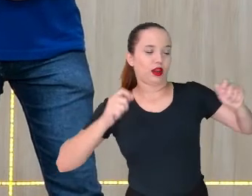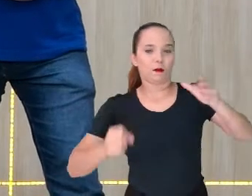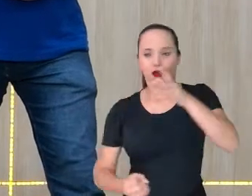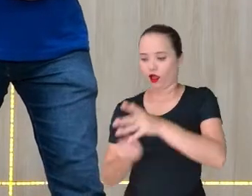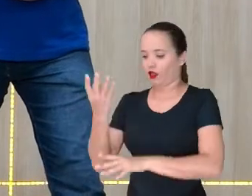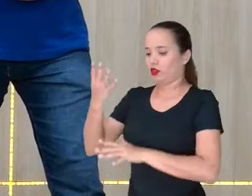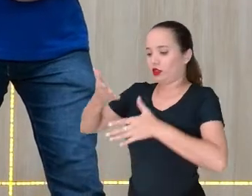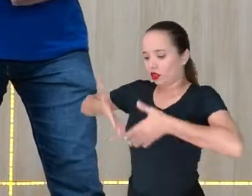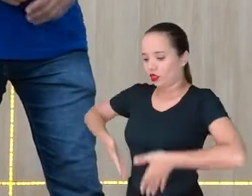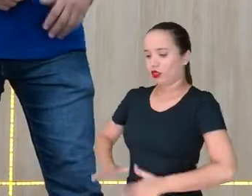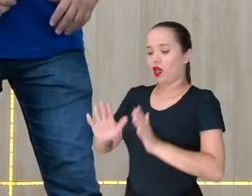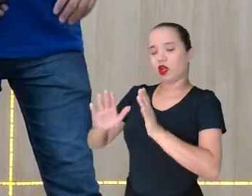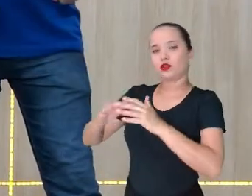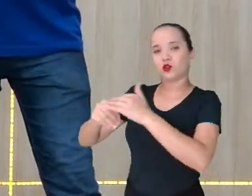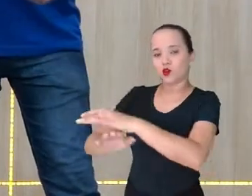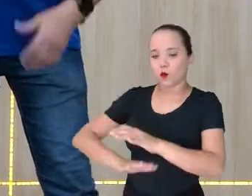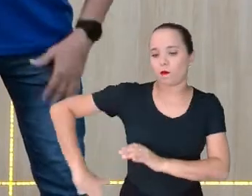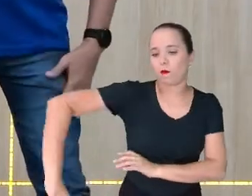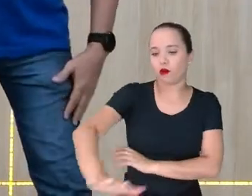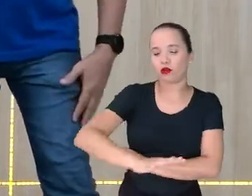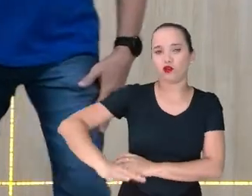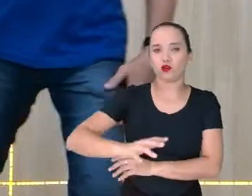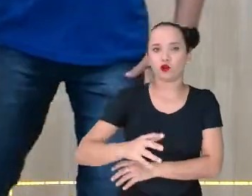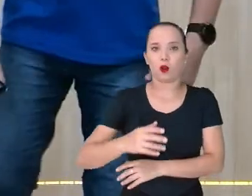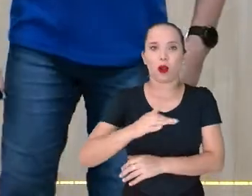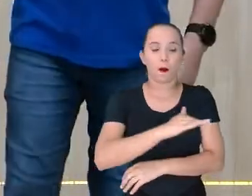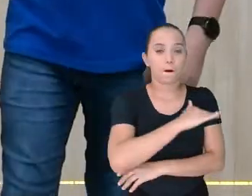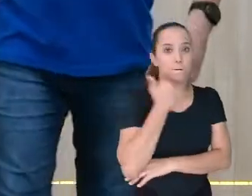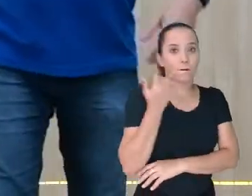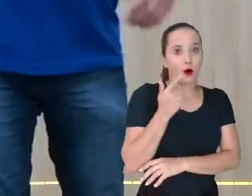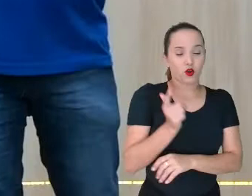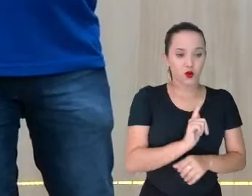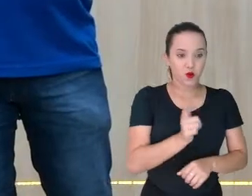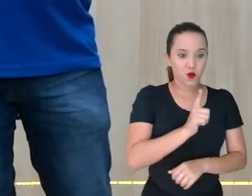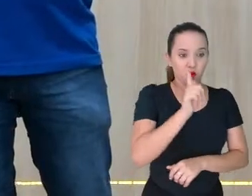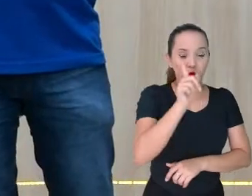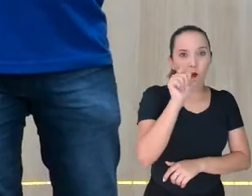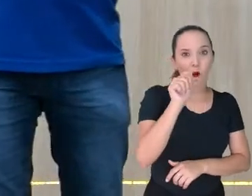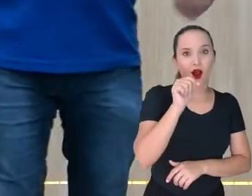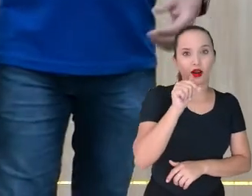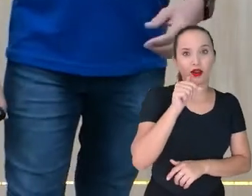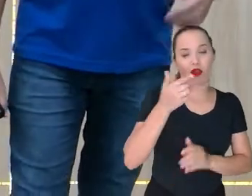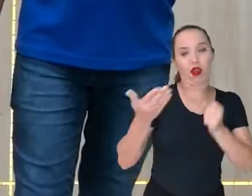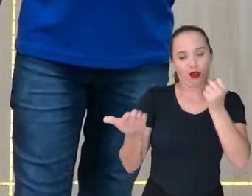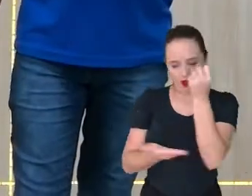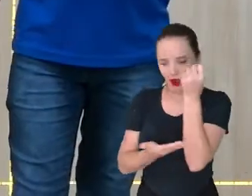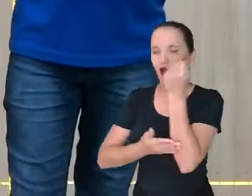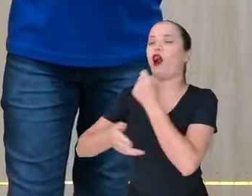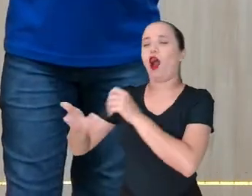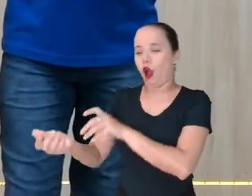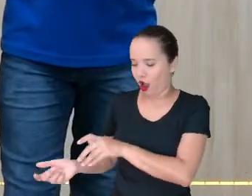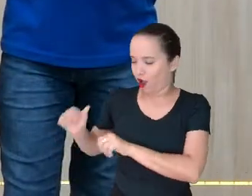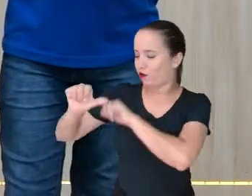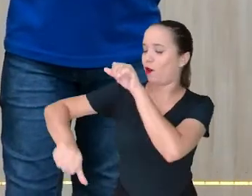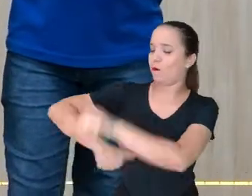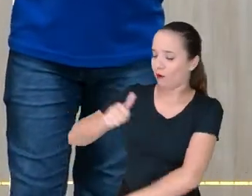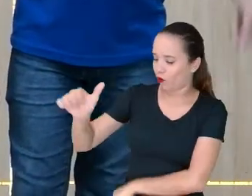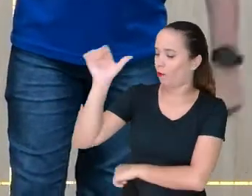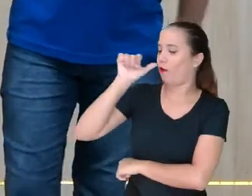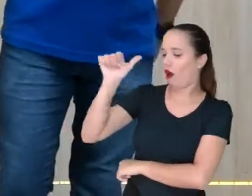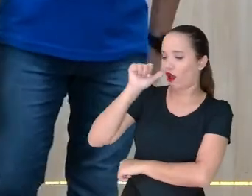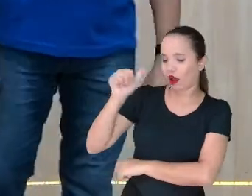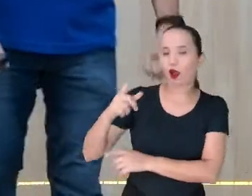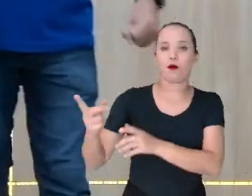Né? Isso. Morre um guaraná, uma garrafa PET, vira uma garrafa d'água. Ainda bom que a primeira água não sai com gostinho